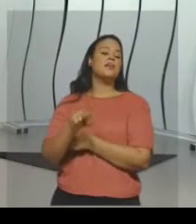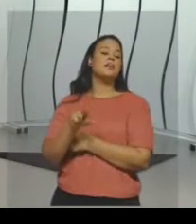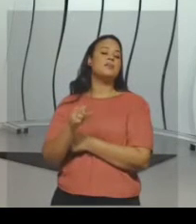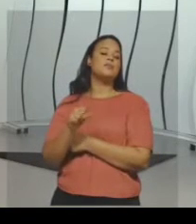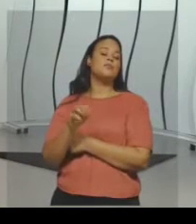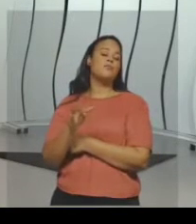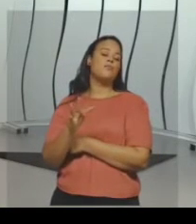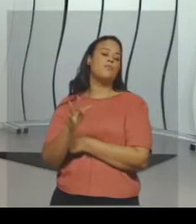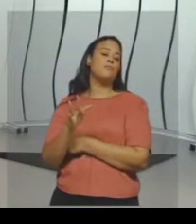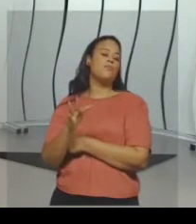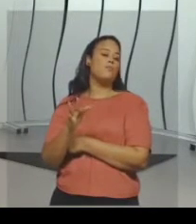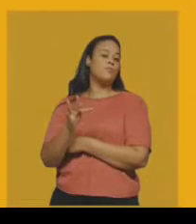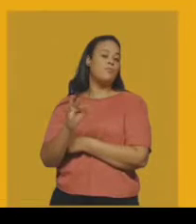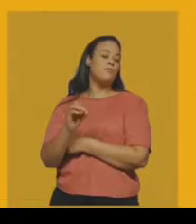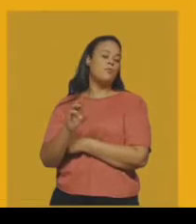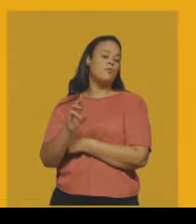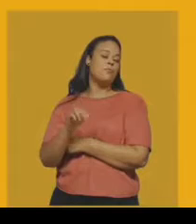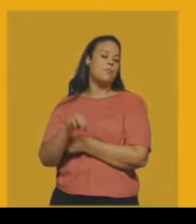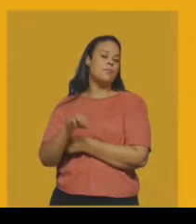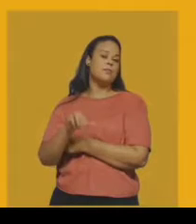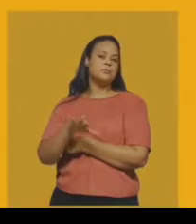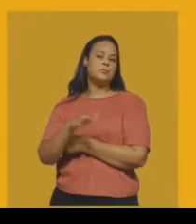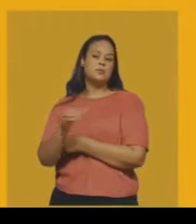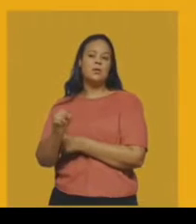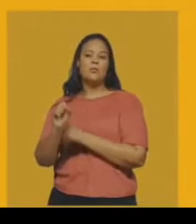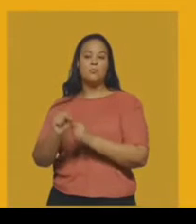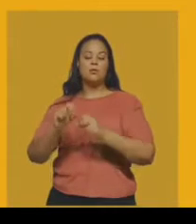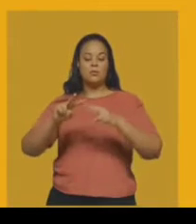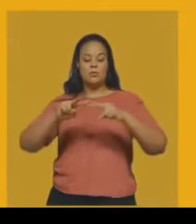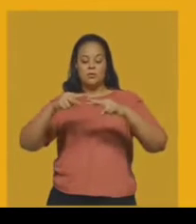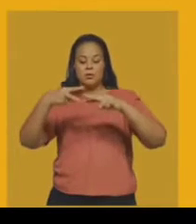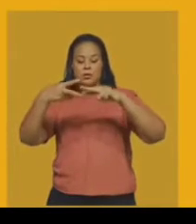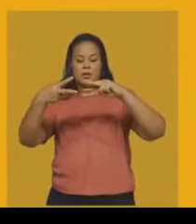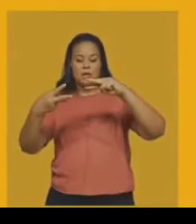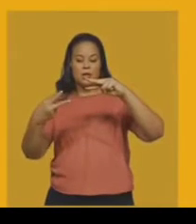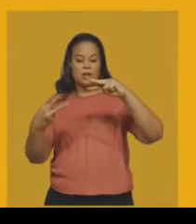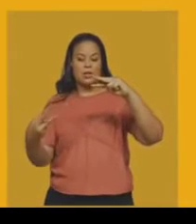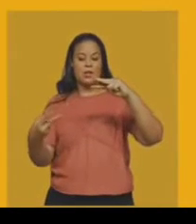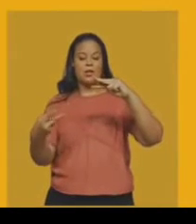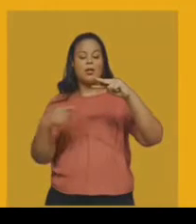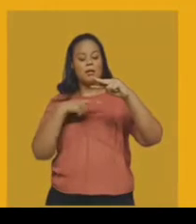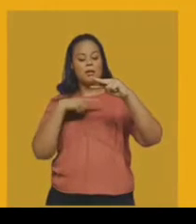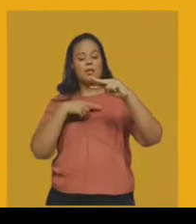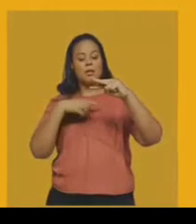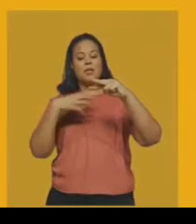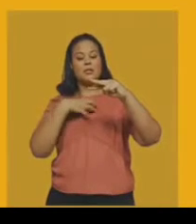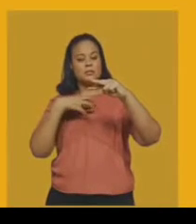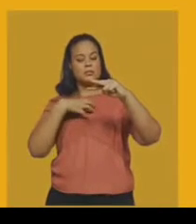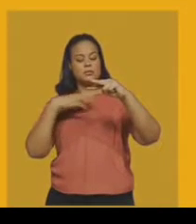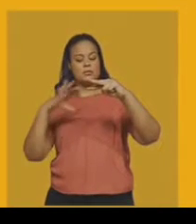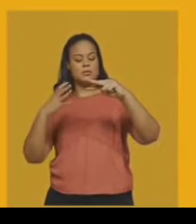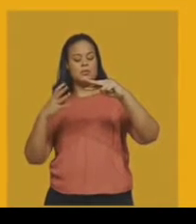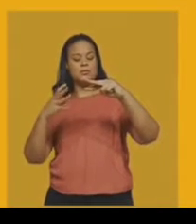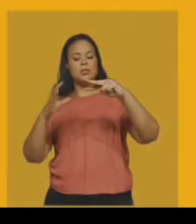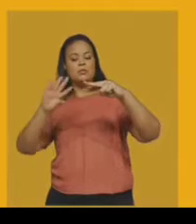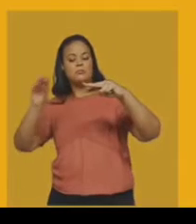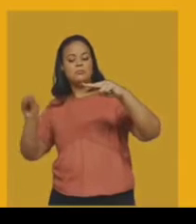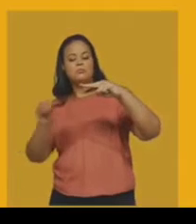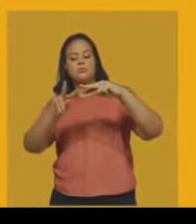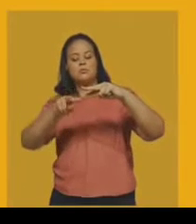Na transformação, você pode ter um DNA aqui do lado de fora. A gente usa isso muito na ciência, quando a gente quer inserir um gene dentro